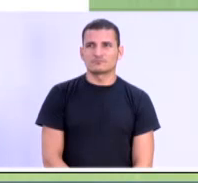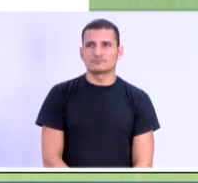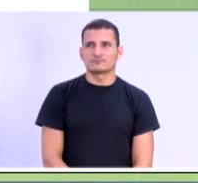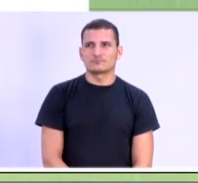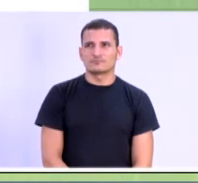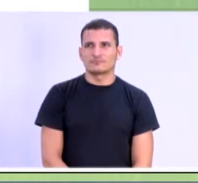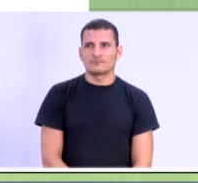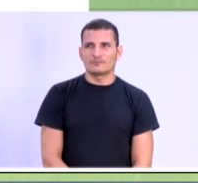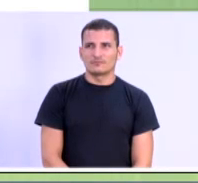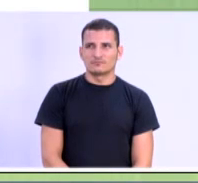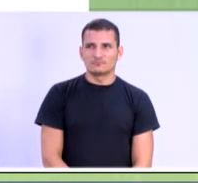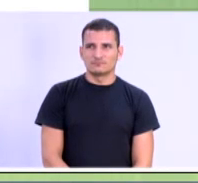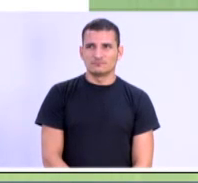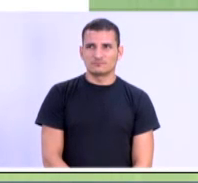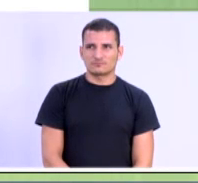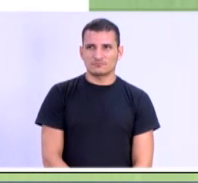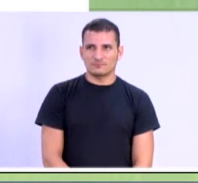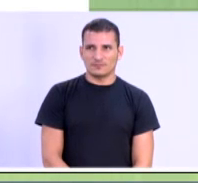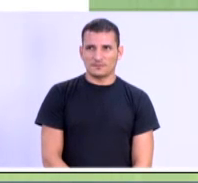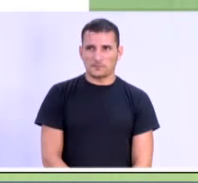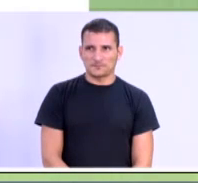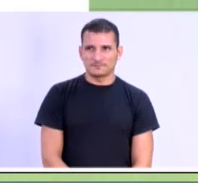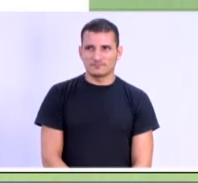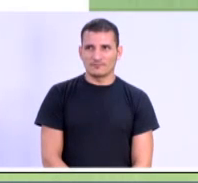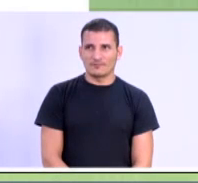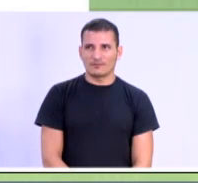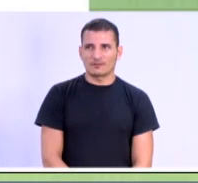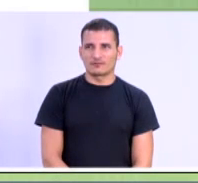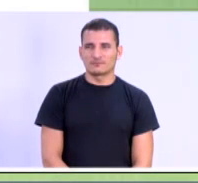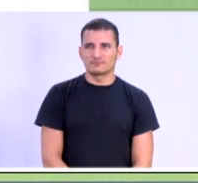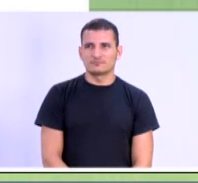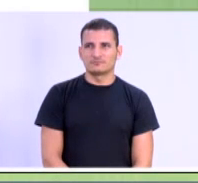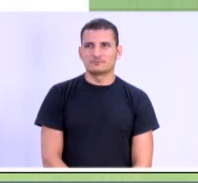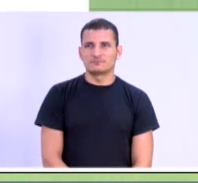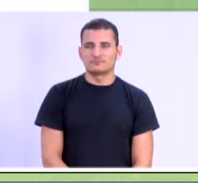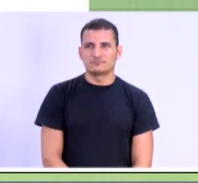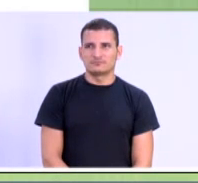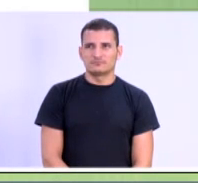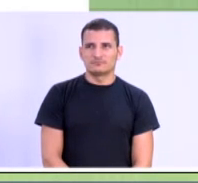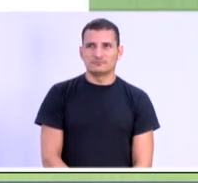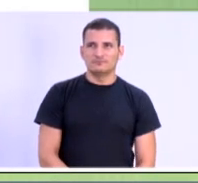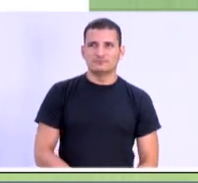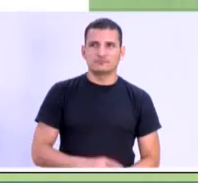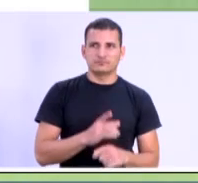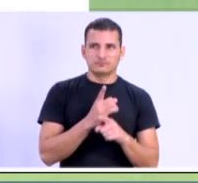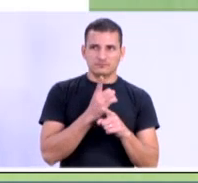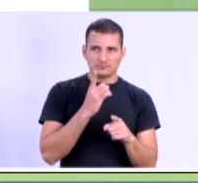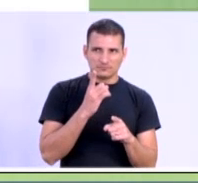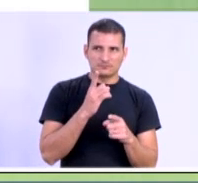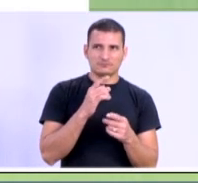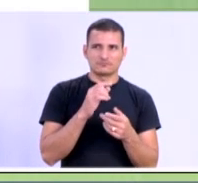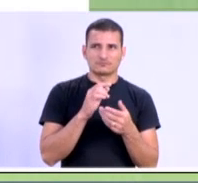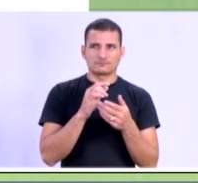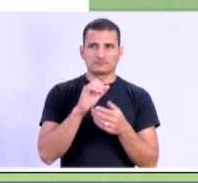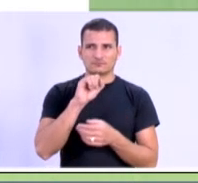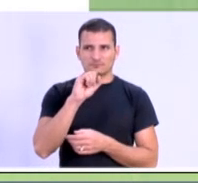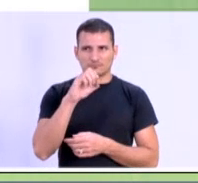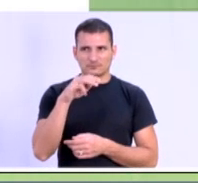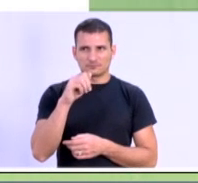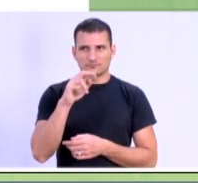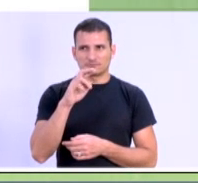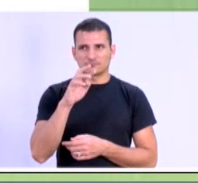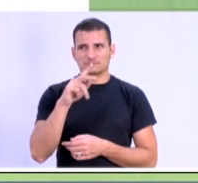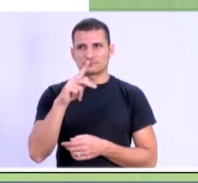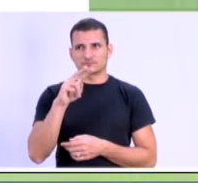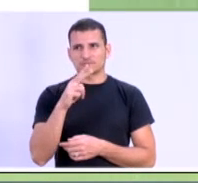fiscal e um objeto chamado NF001. Eu achei uma classe chamada smartphone e, por fim, uma classe chamada venda.